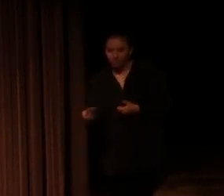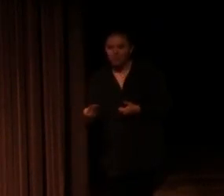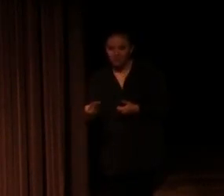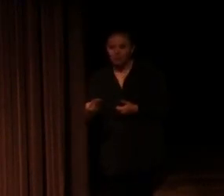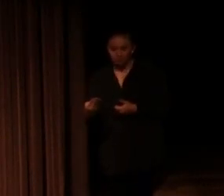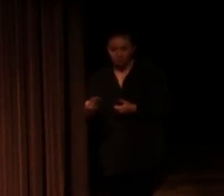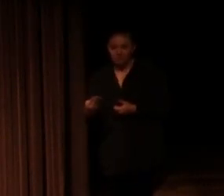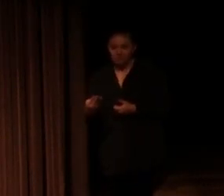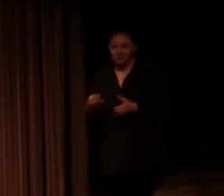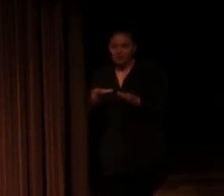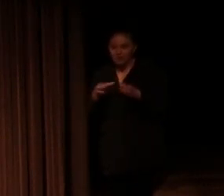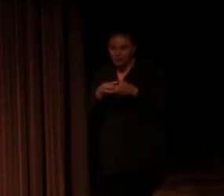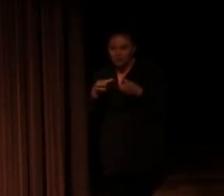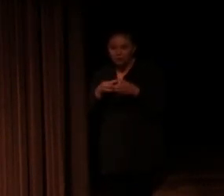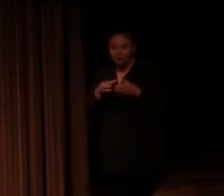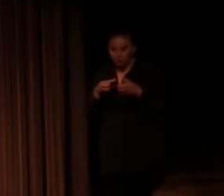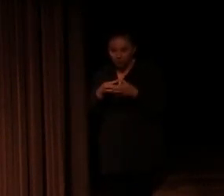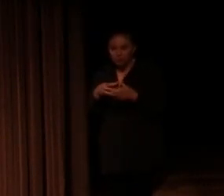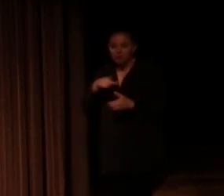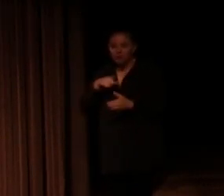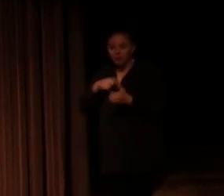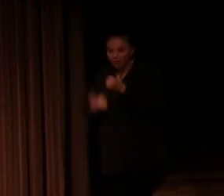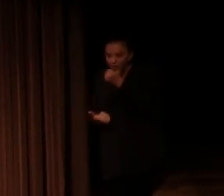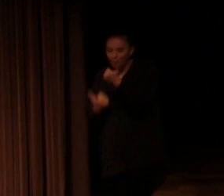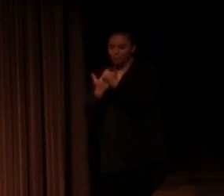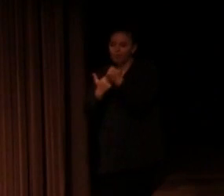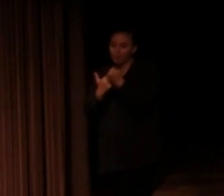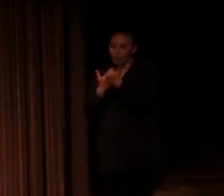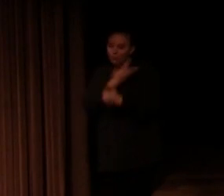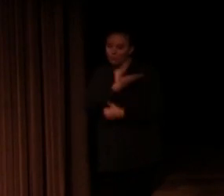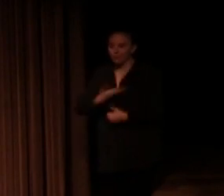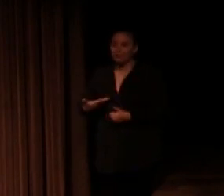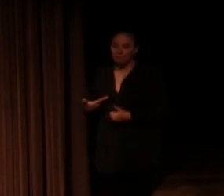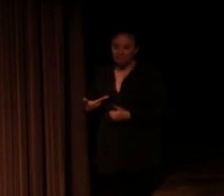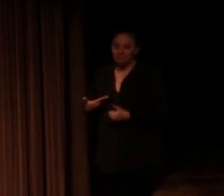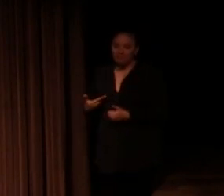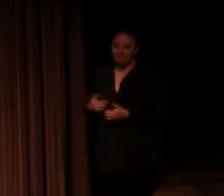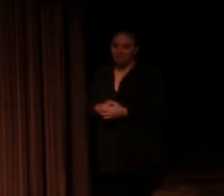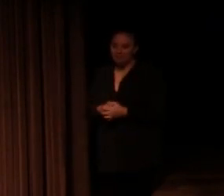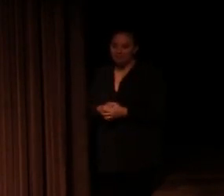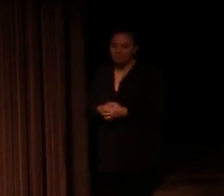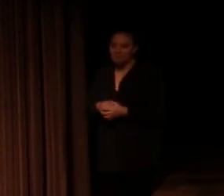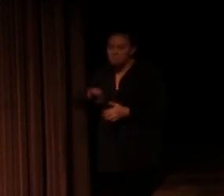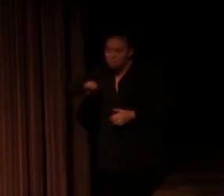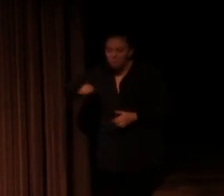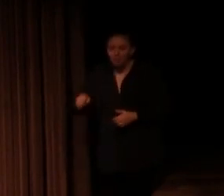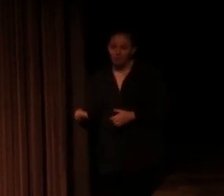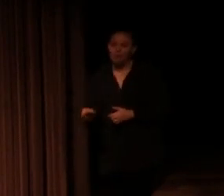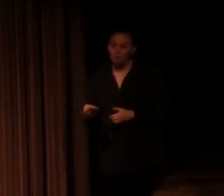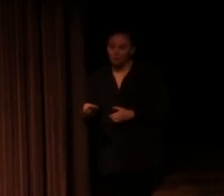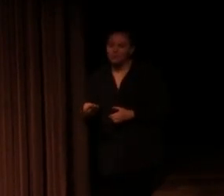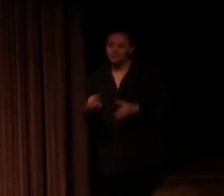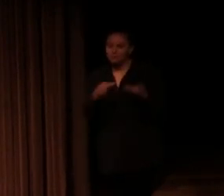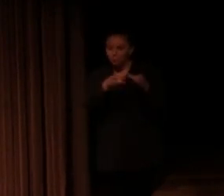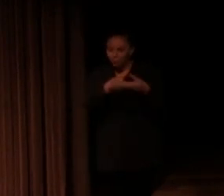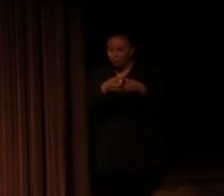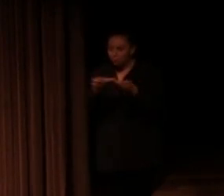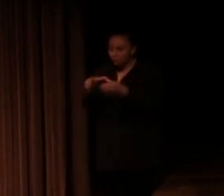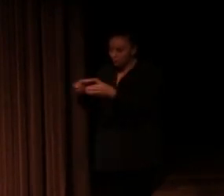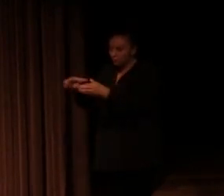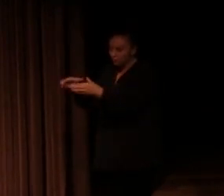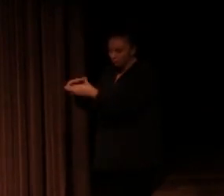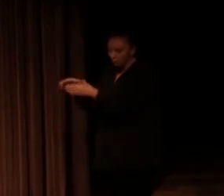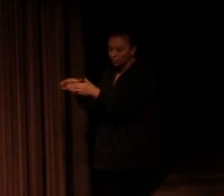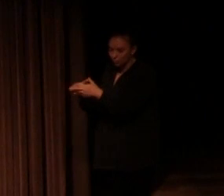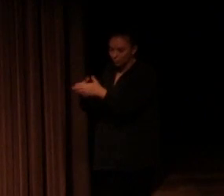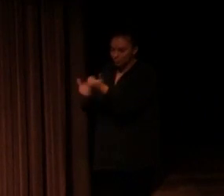apóiam o poder público nos mais diversos assuntos e temas milhões de entidades que trabalham na área da